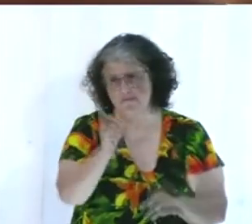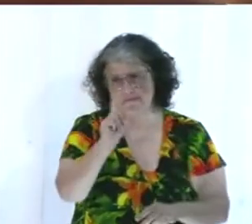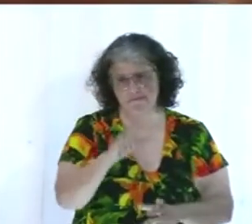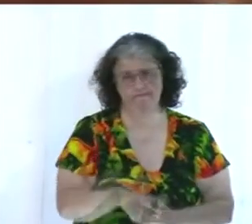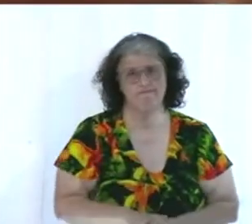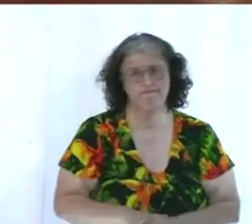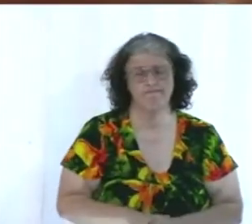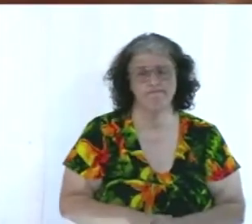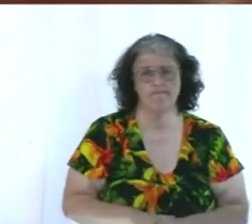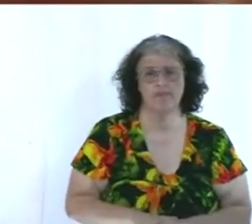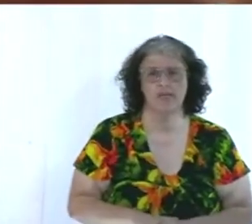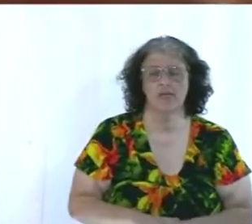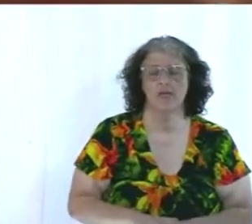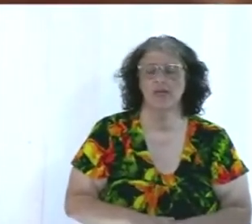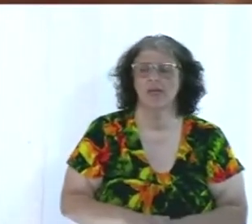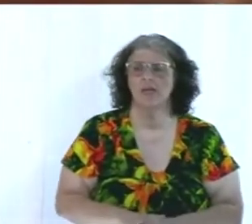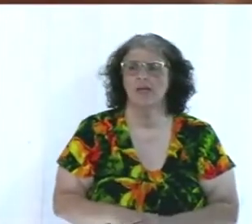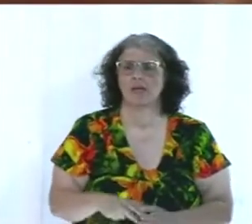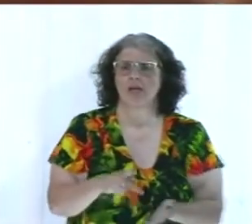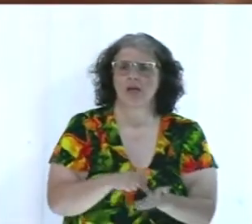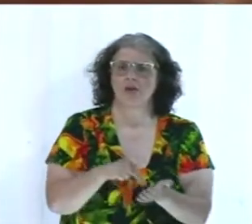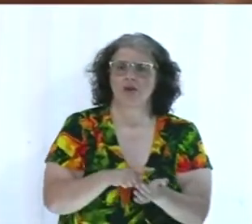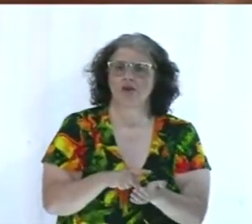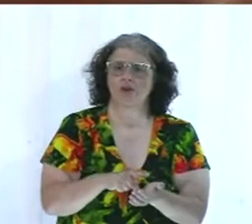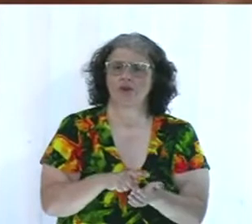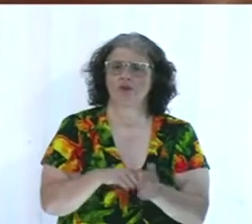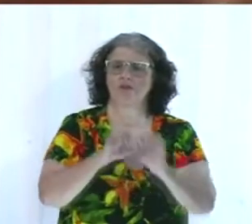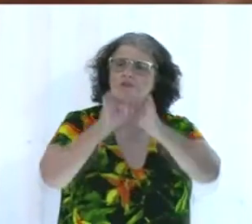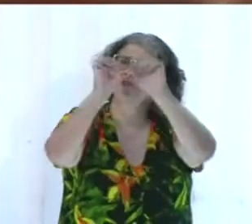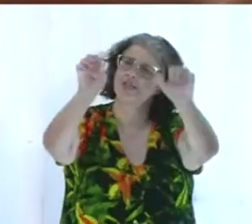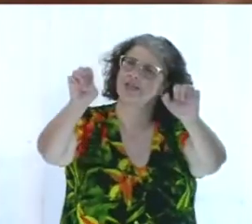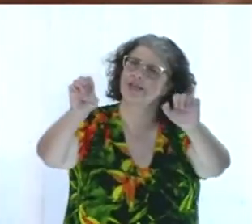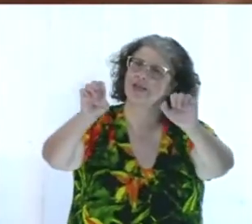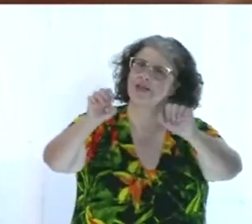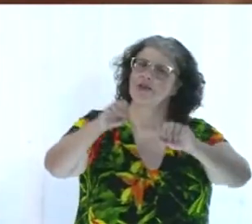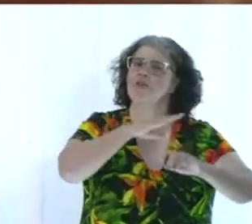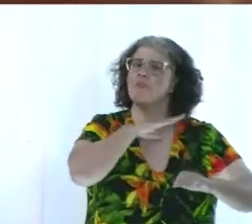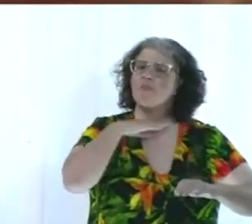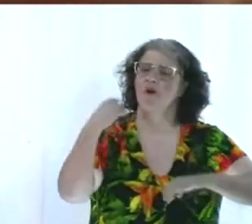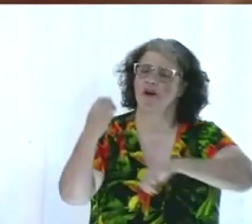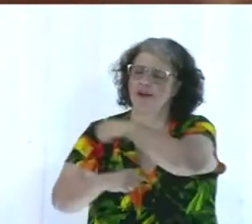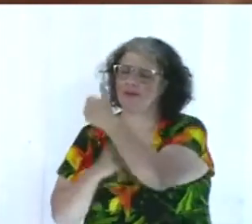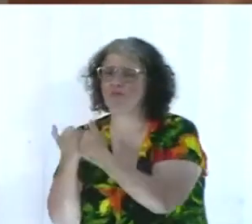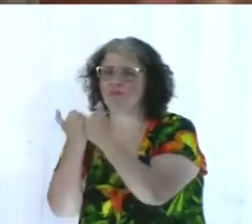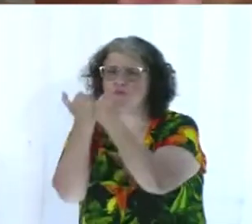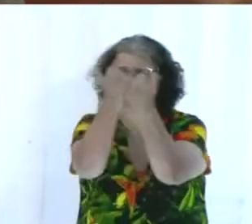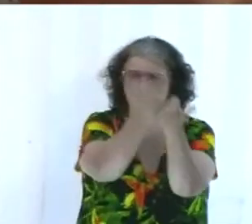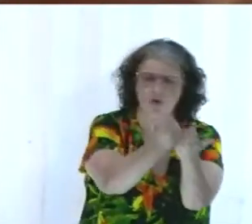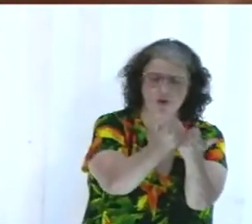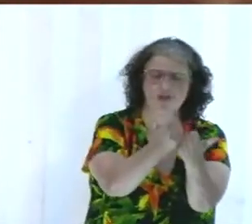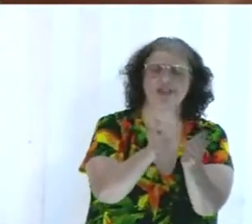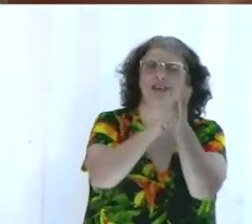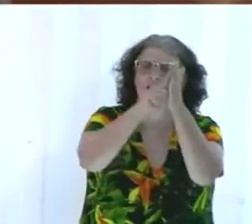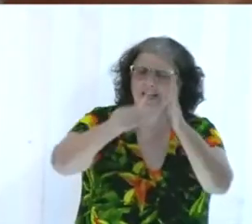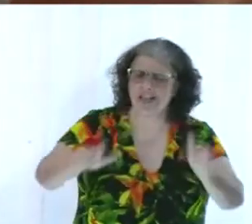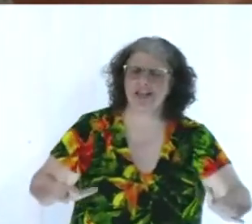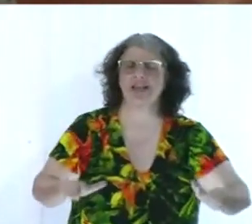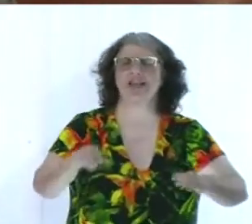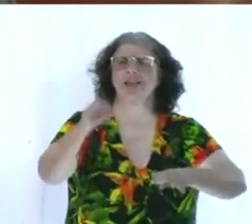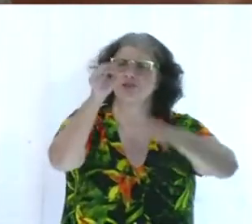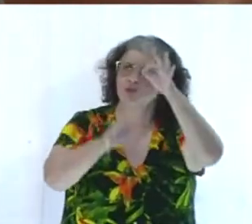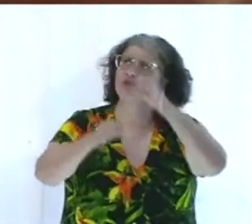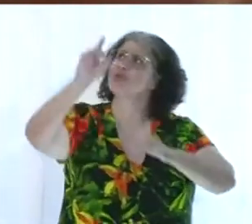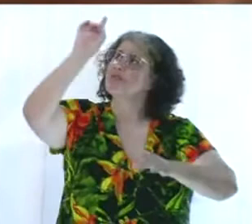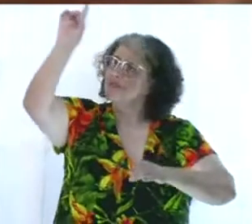O genuíno evangelho, ele está sentado à destra de Deus Pai, ele morreu na cruz por nós, ele cumpriu a lei, satisfez a justiça de Deus,